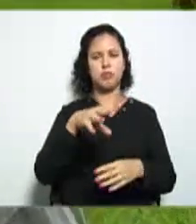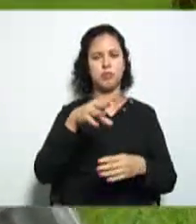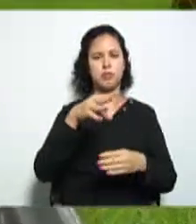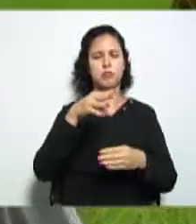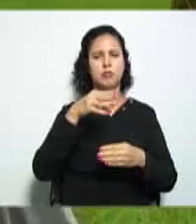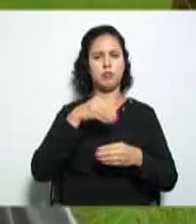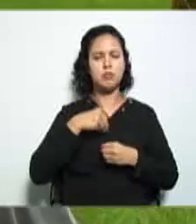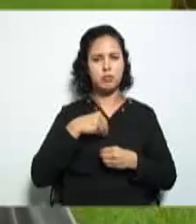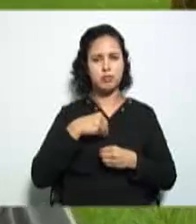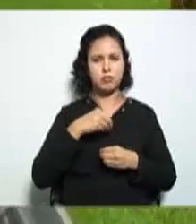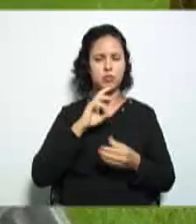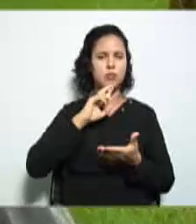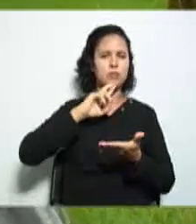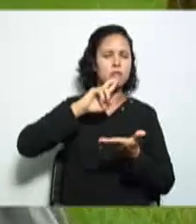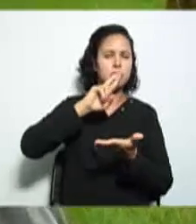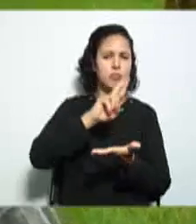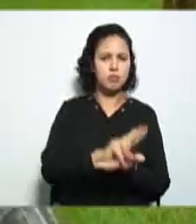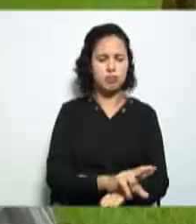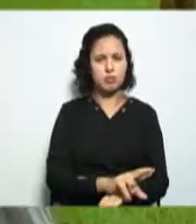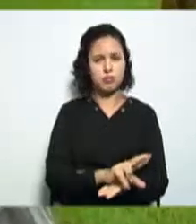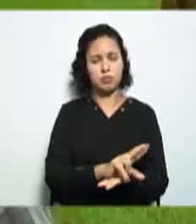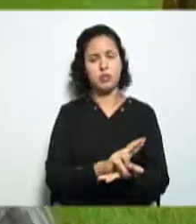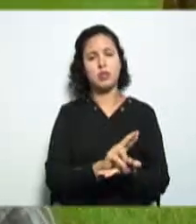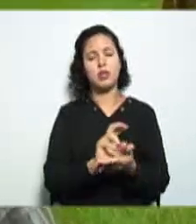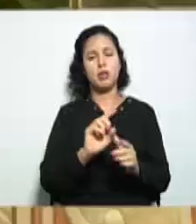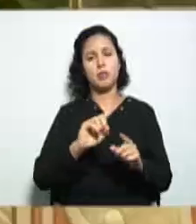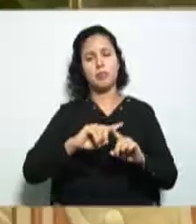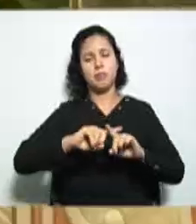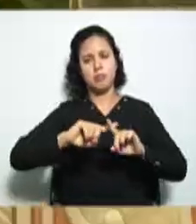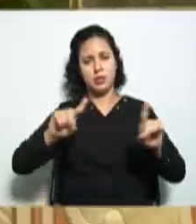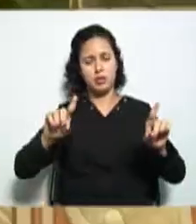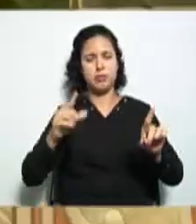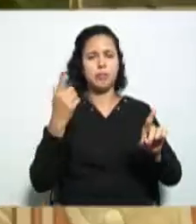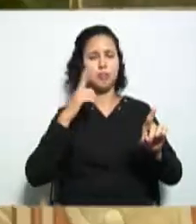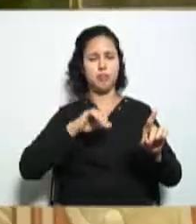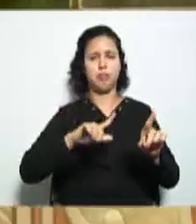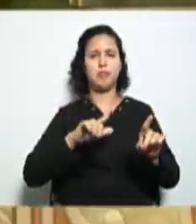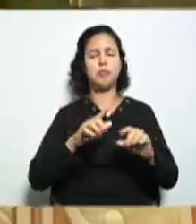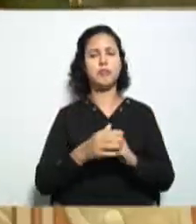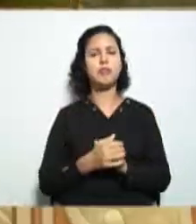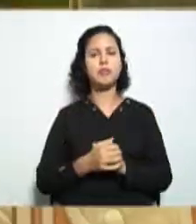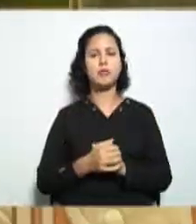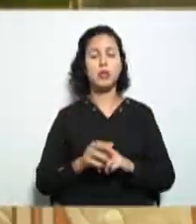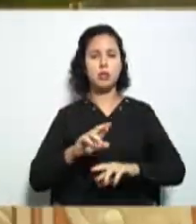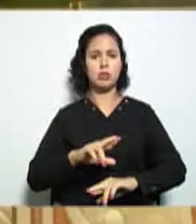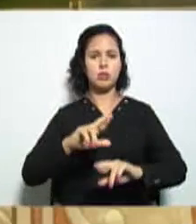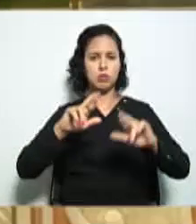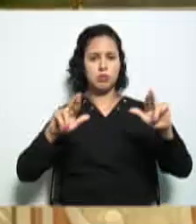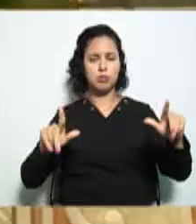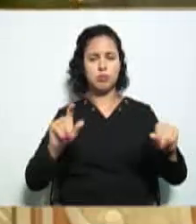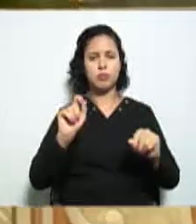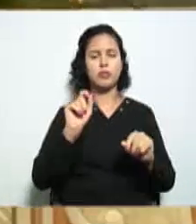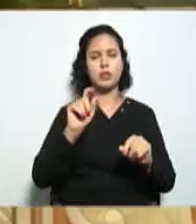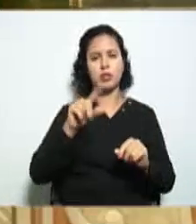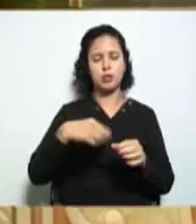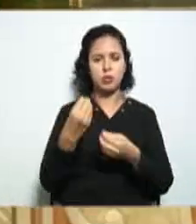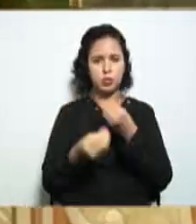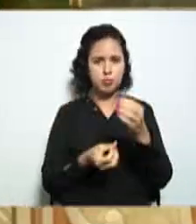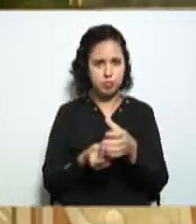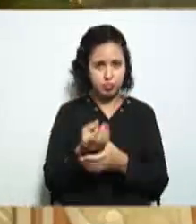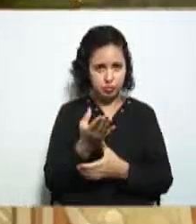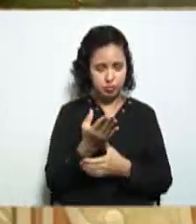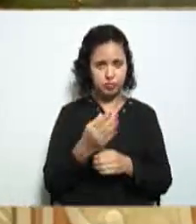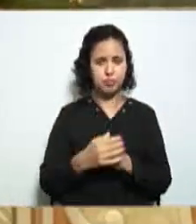um determinado resultado também, mas obtido de outra forma. O que diferencia ambos é o modo como eles são